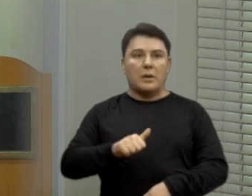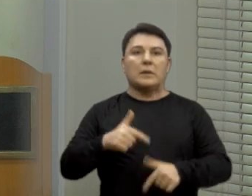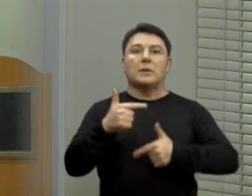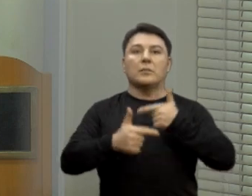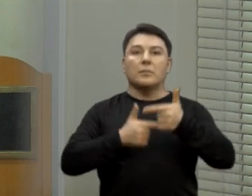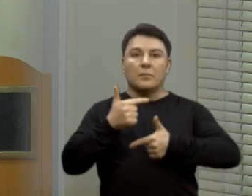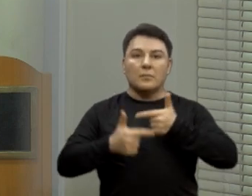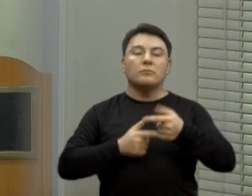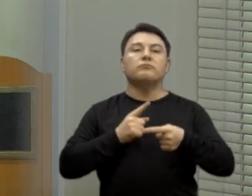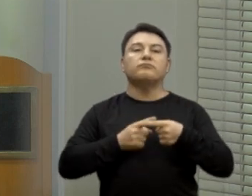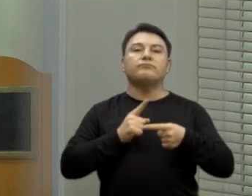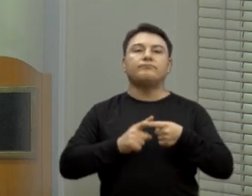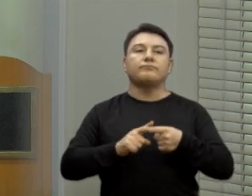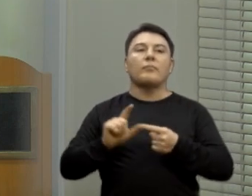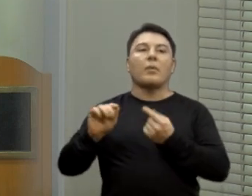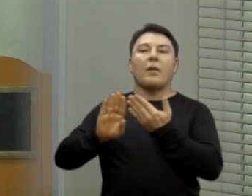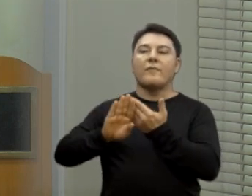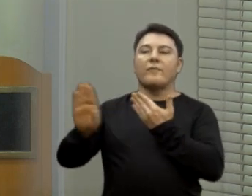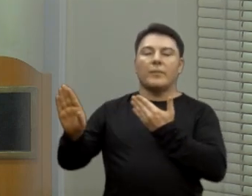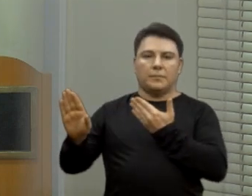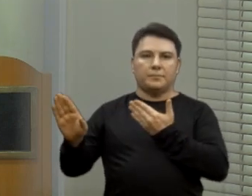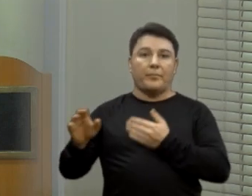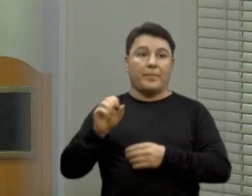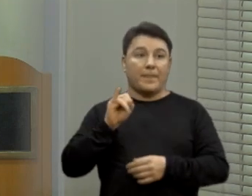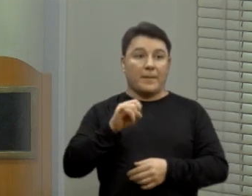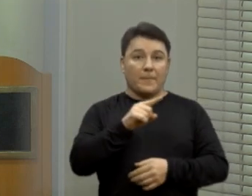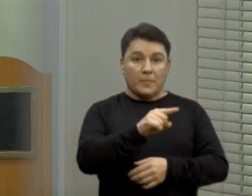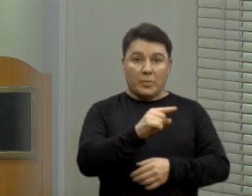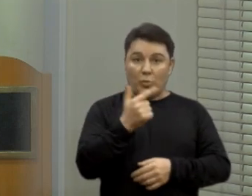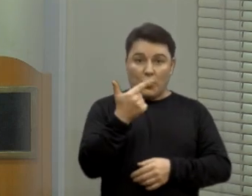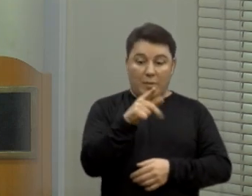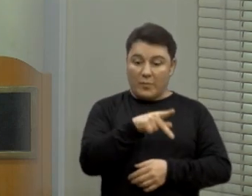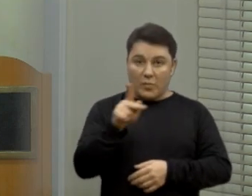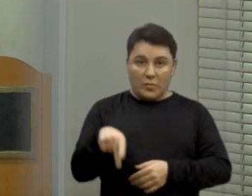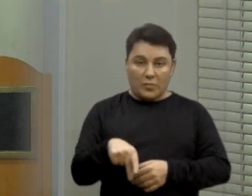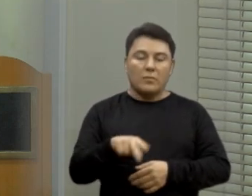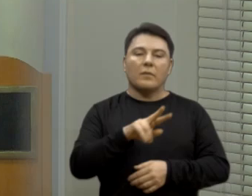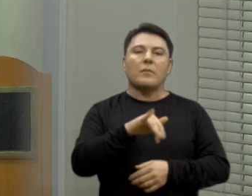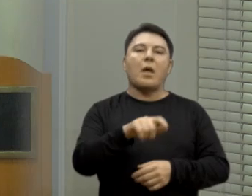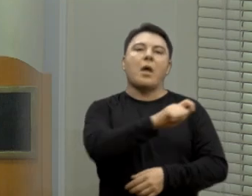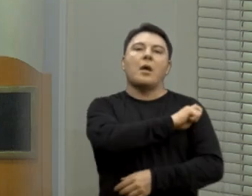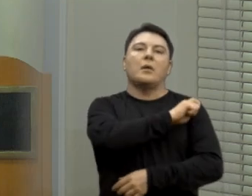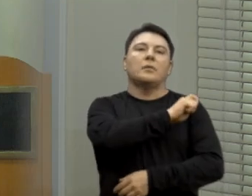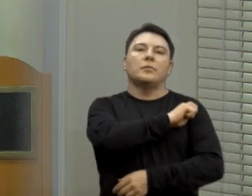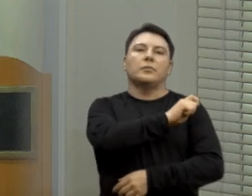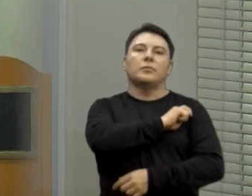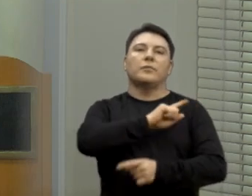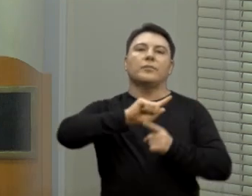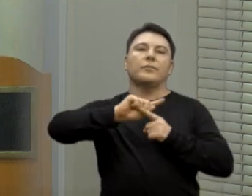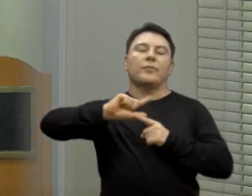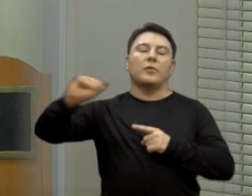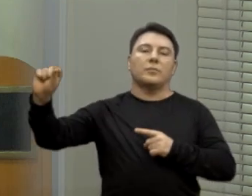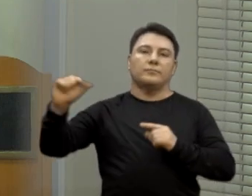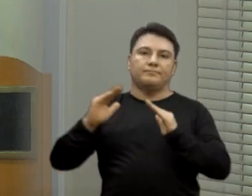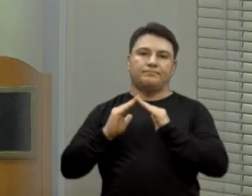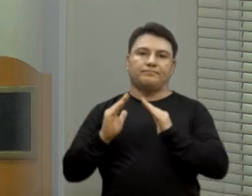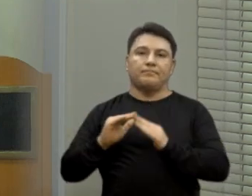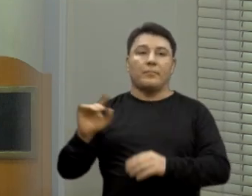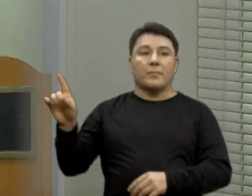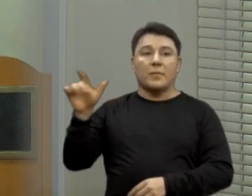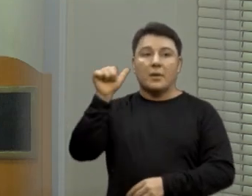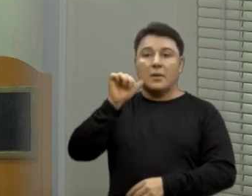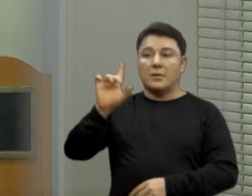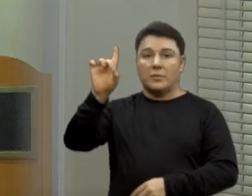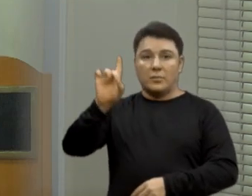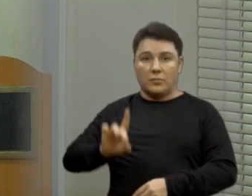de professores. Sem autorização, teremos que dispensar alunos. Uma segunda professora, meu Deus, Rafael, a diretora vai ter que